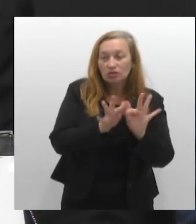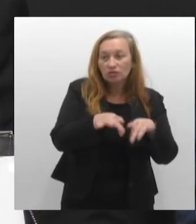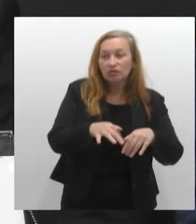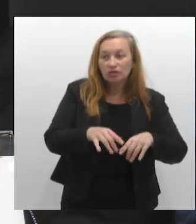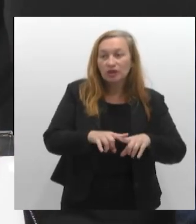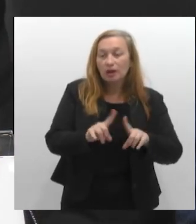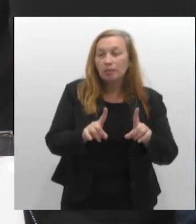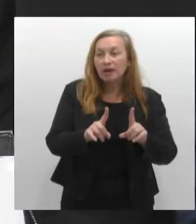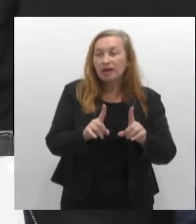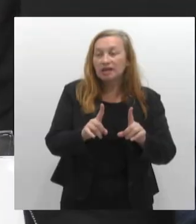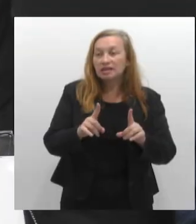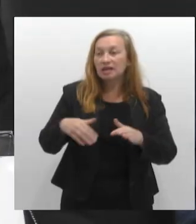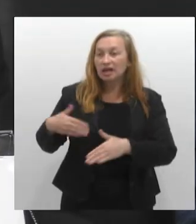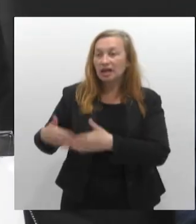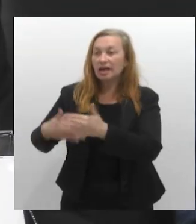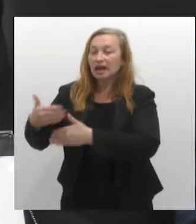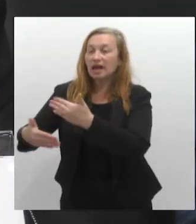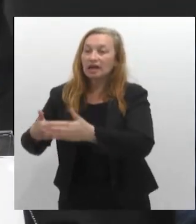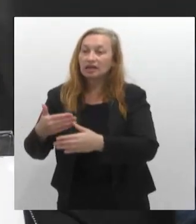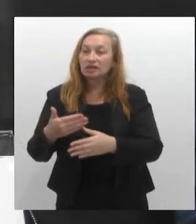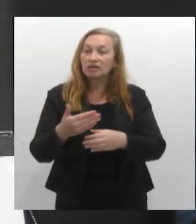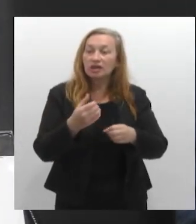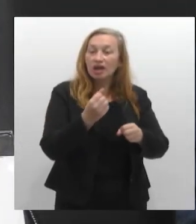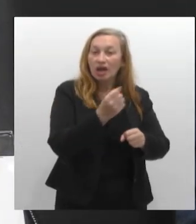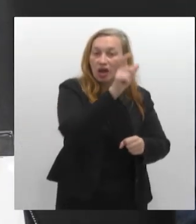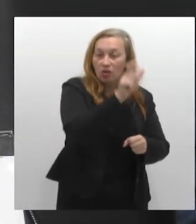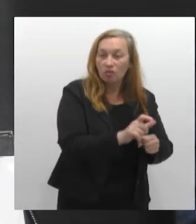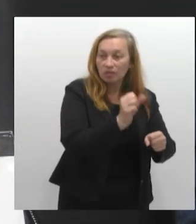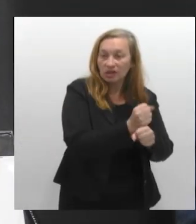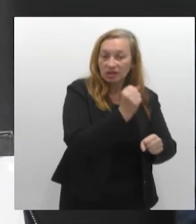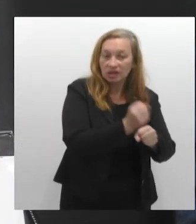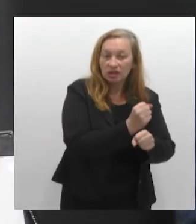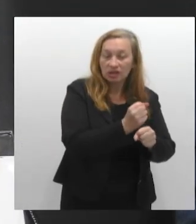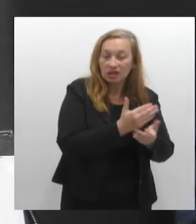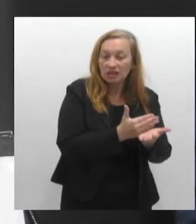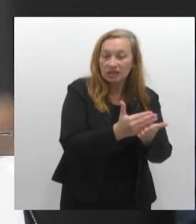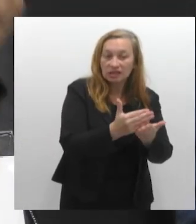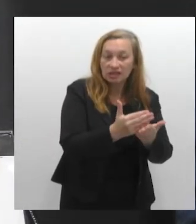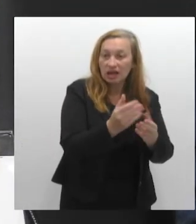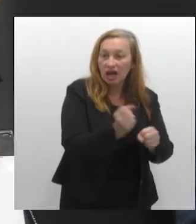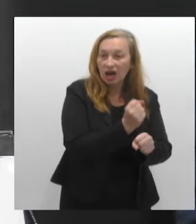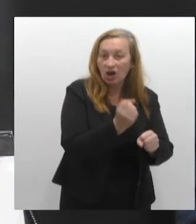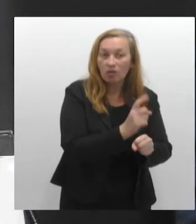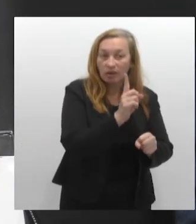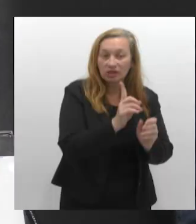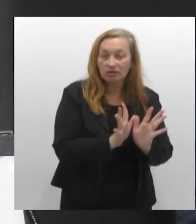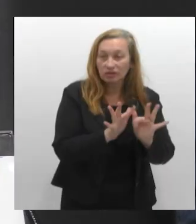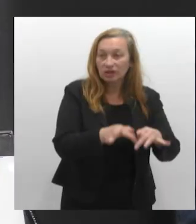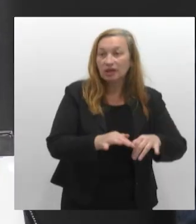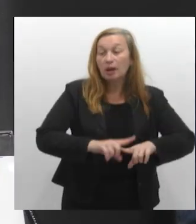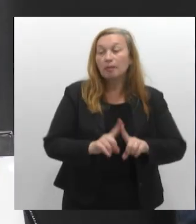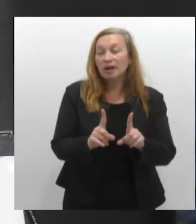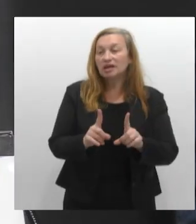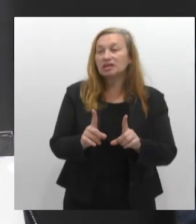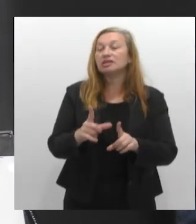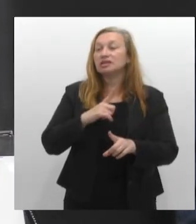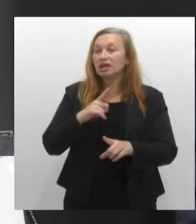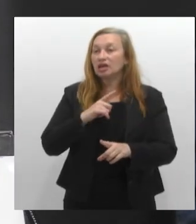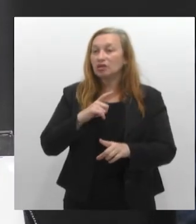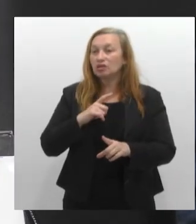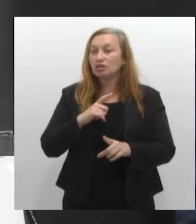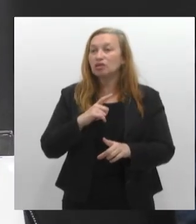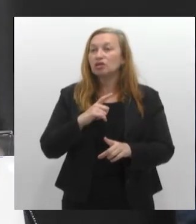aquele pedreiro que começa uma obra, mas não a viu concluída. Mas ali tem o tijolo que ele ajudou